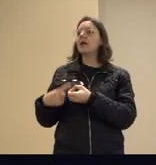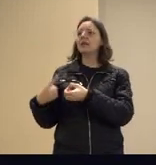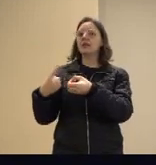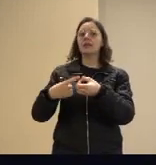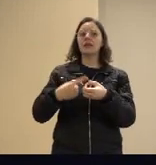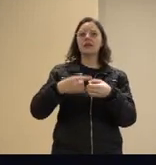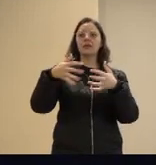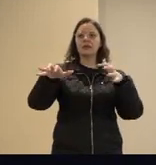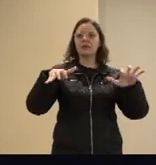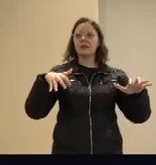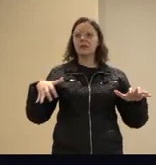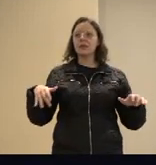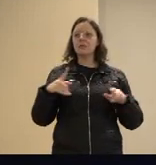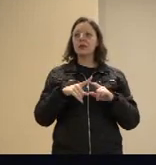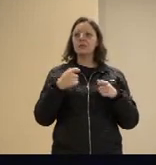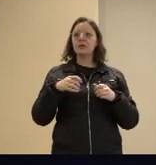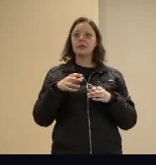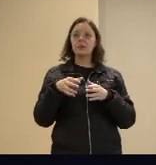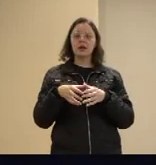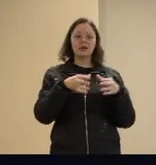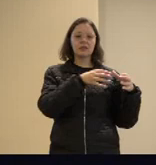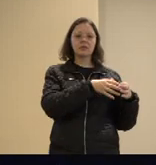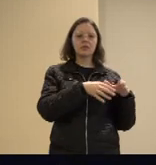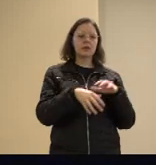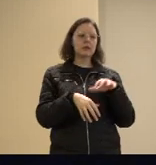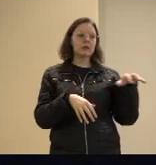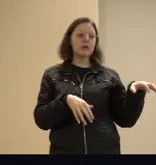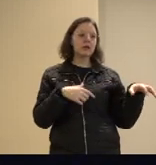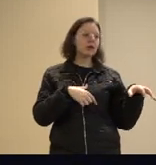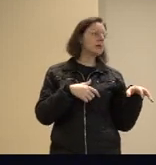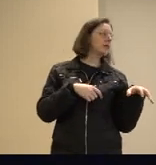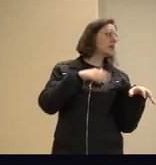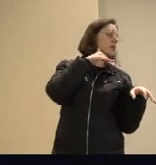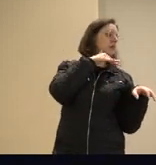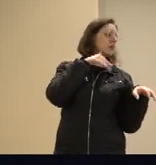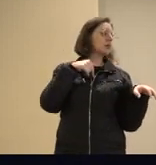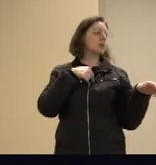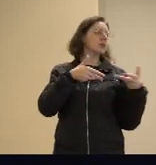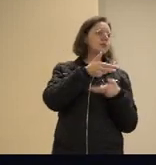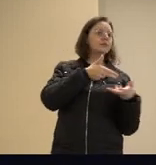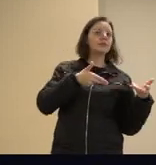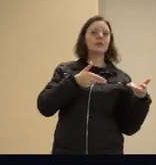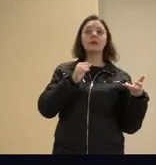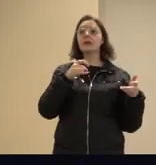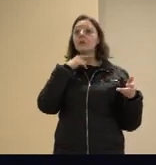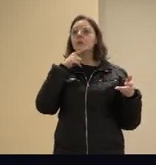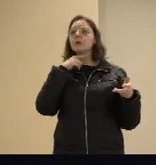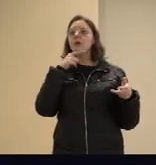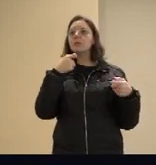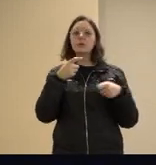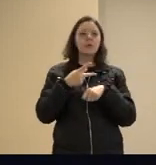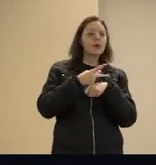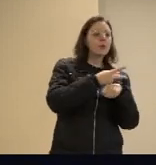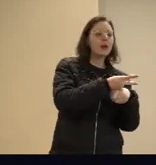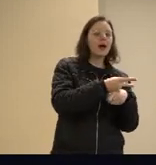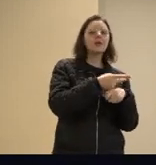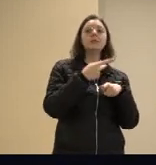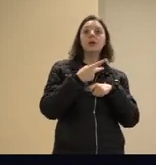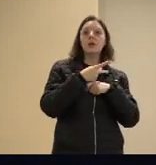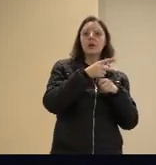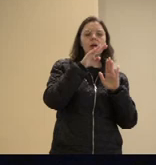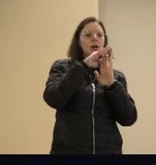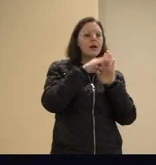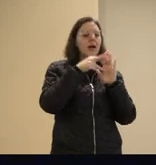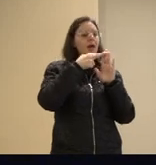caixa ali do lado, ou pelo menos eu tenho que estabelecer um protocolo para encontrar essa caixa. E esse protocolo tem que ser conhecido por